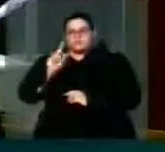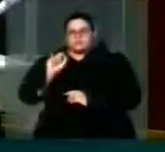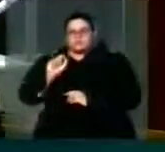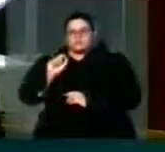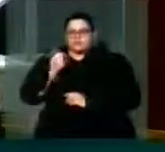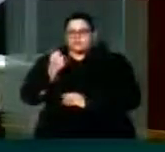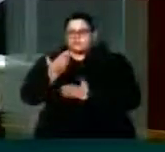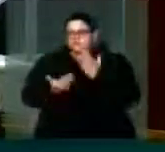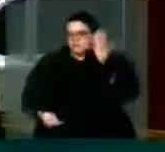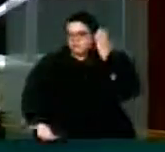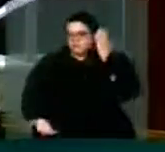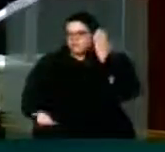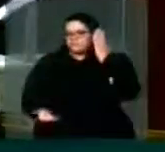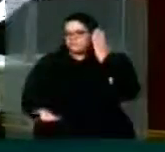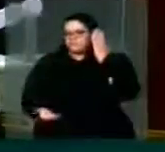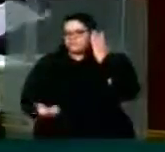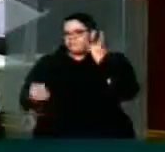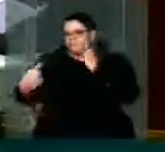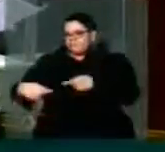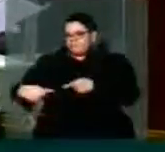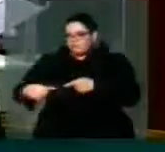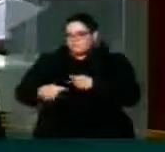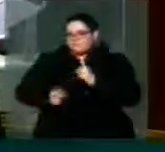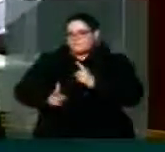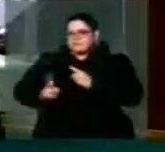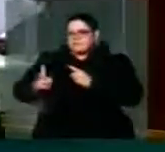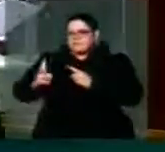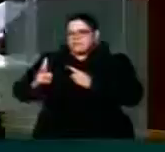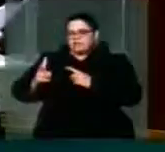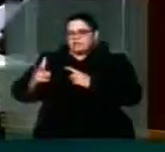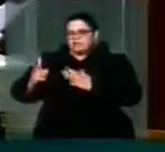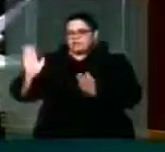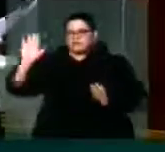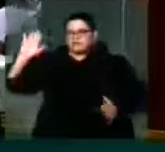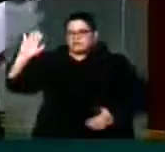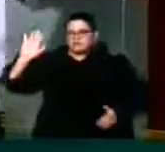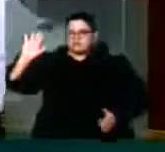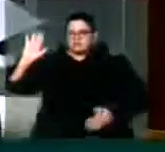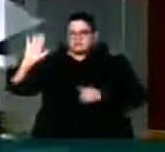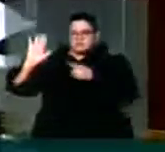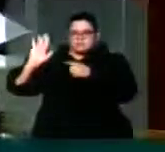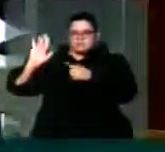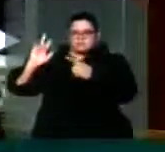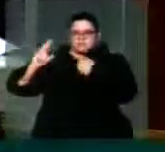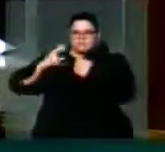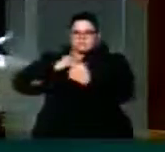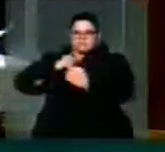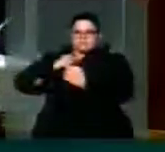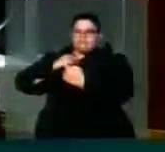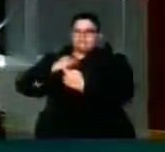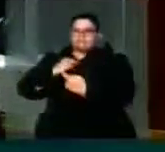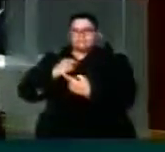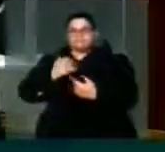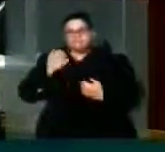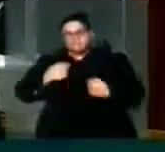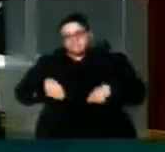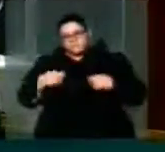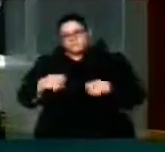muito feio essa batalha para a criminalidade e a impunidade. Minhas senhoras e meus